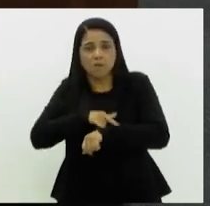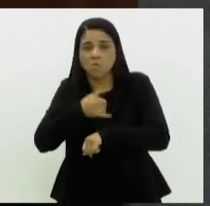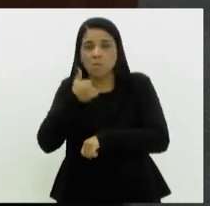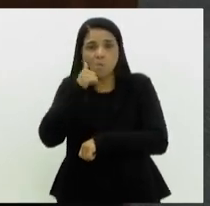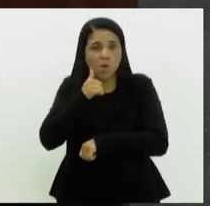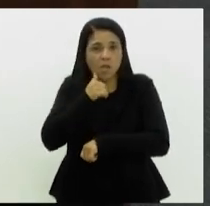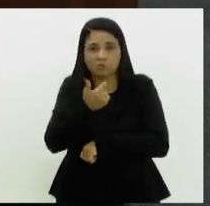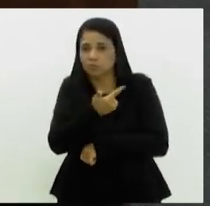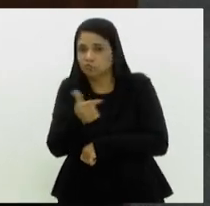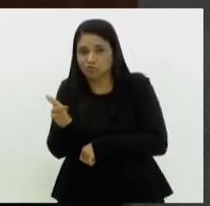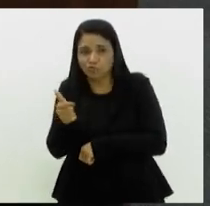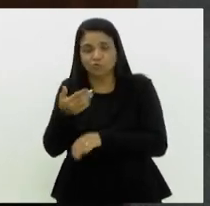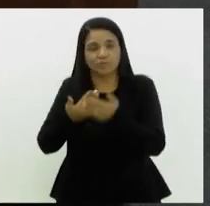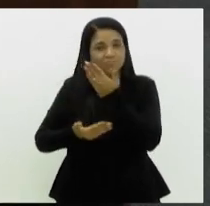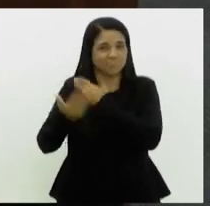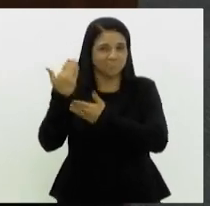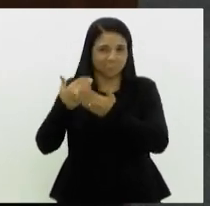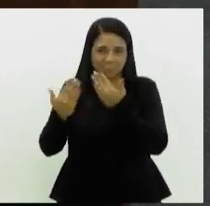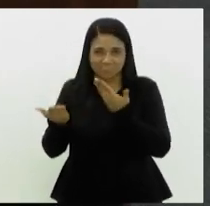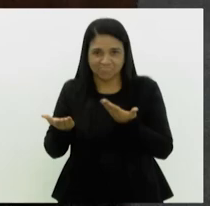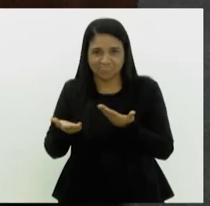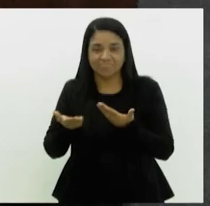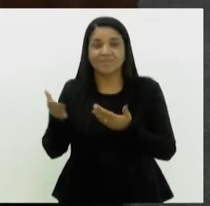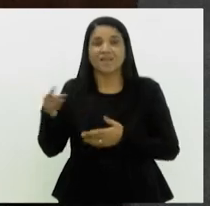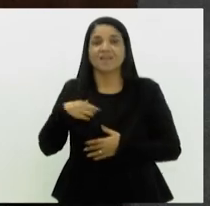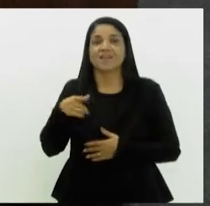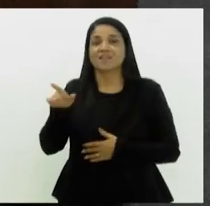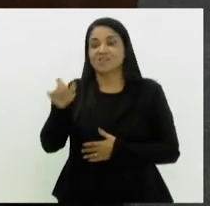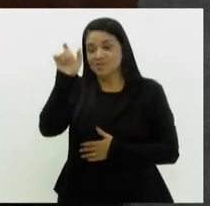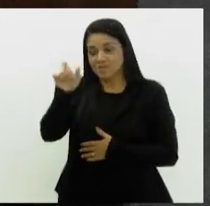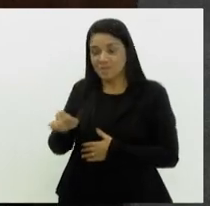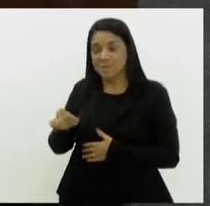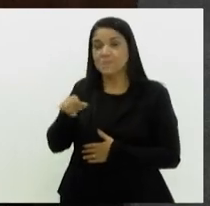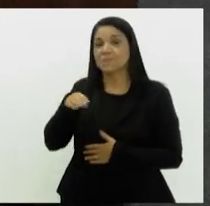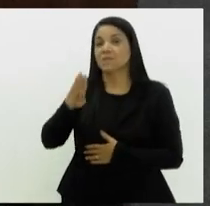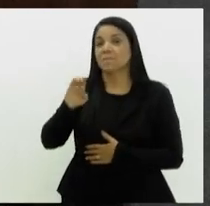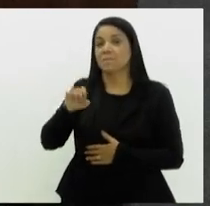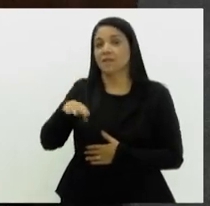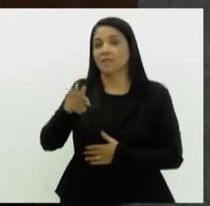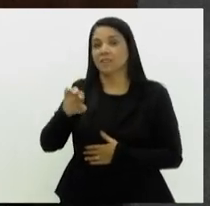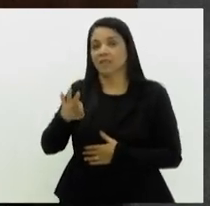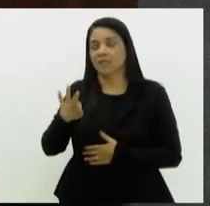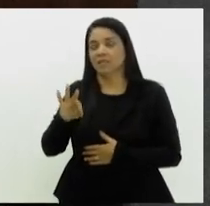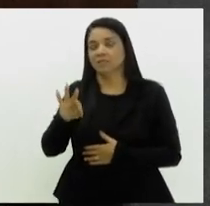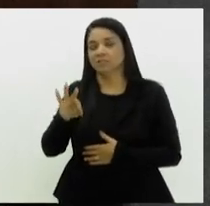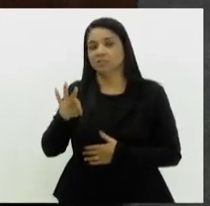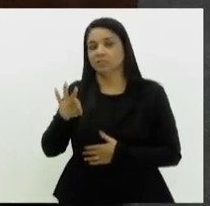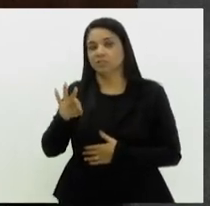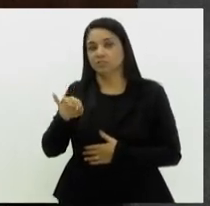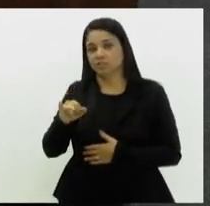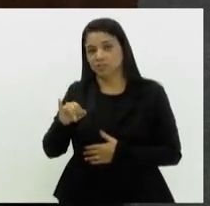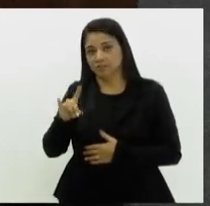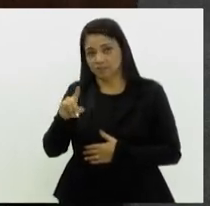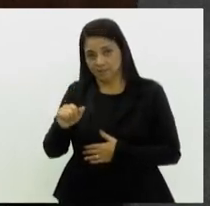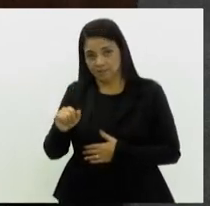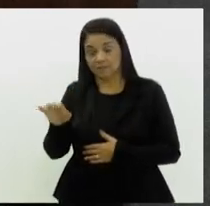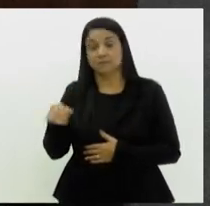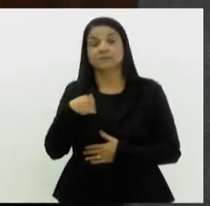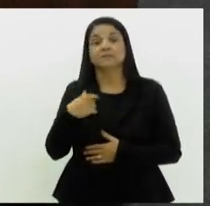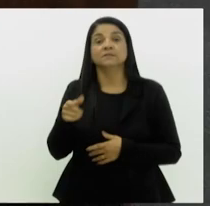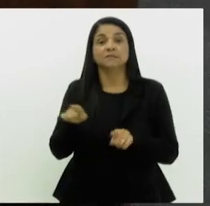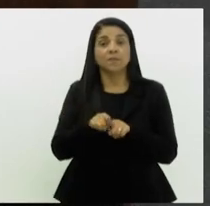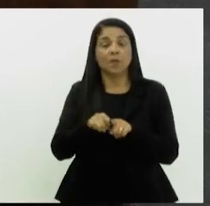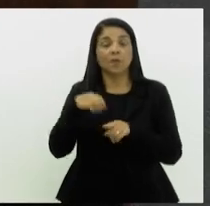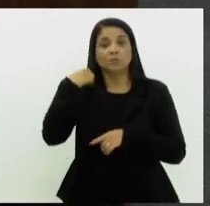senadoras, menciona aqui a querida Benedita da Silva, que fez história como sendo senadora ali no Congresso.